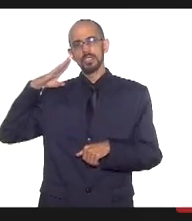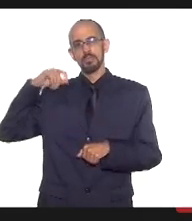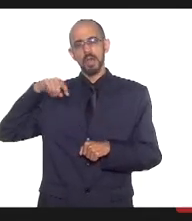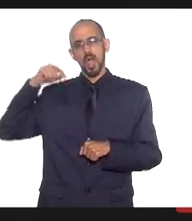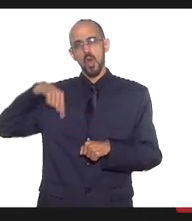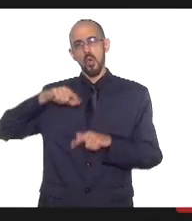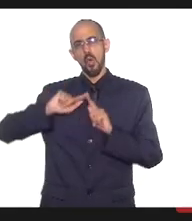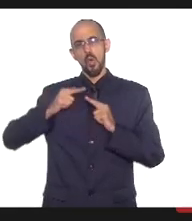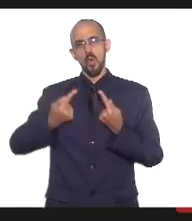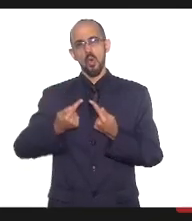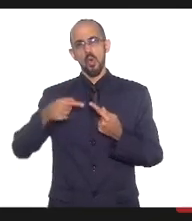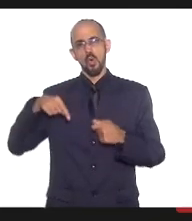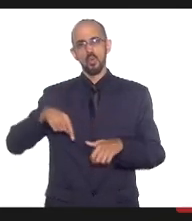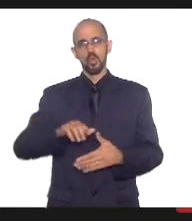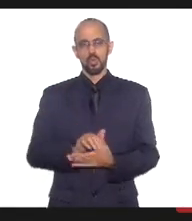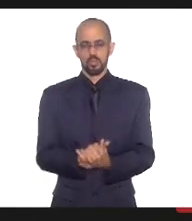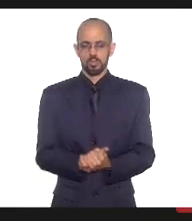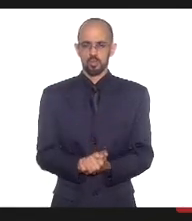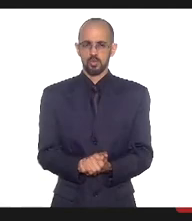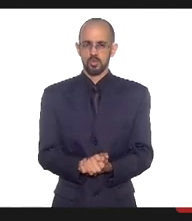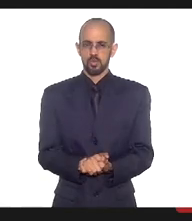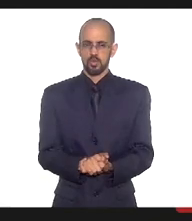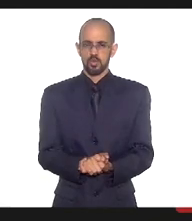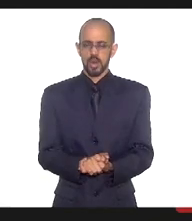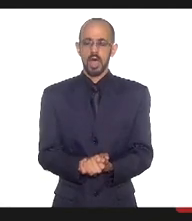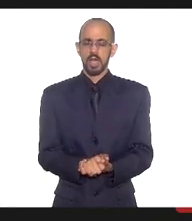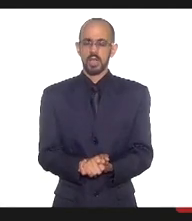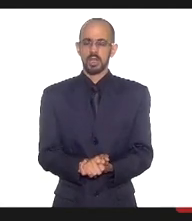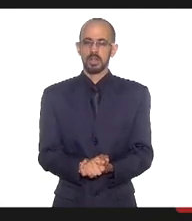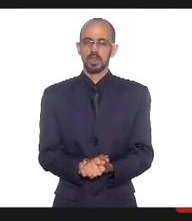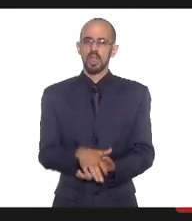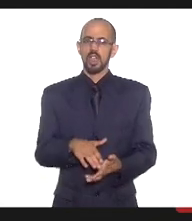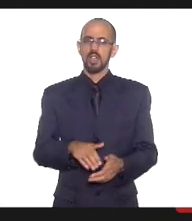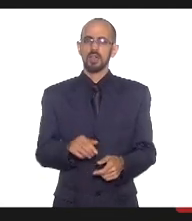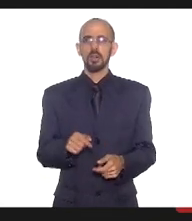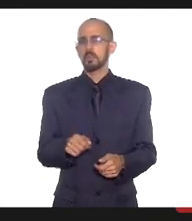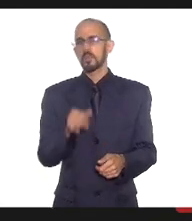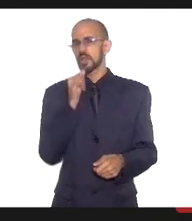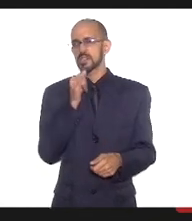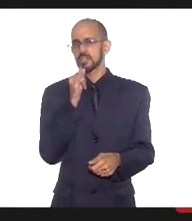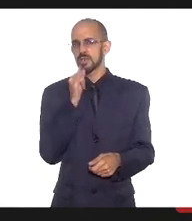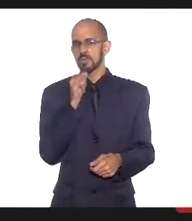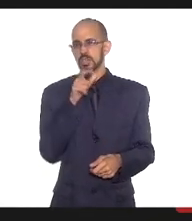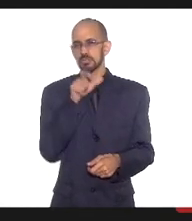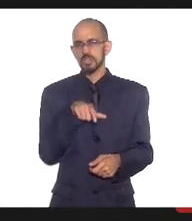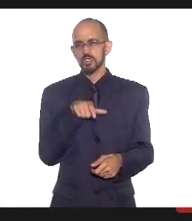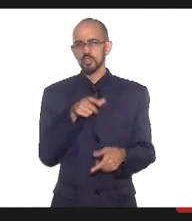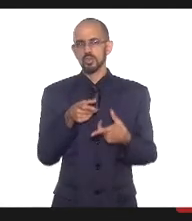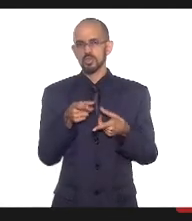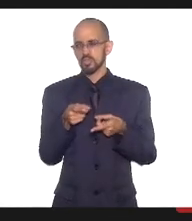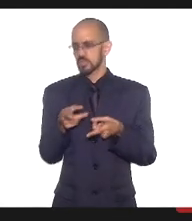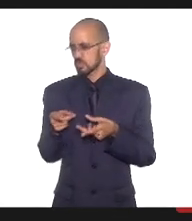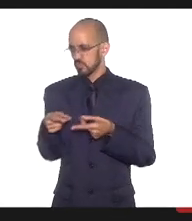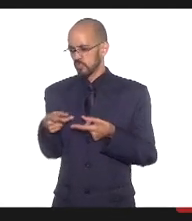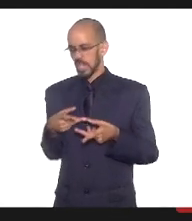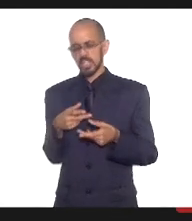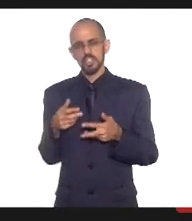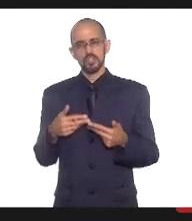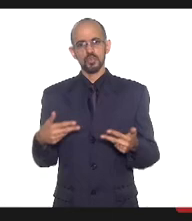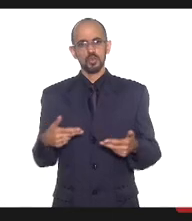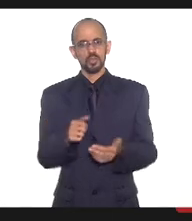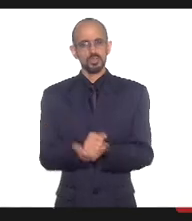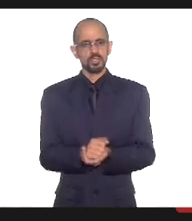da dos agentes da área começa eu acho muito importante também nem